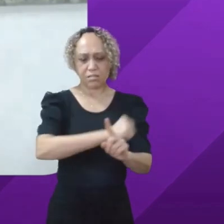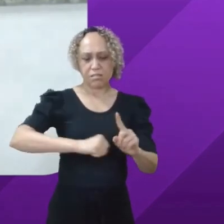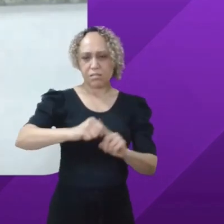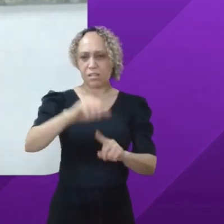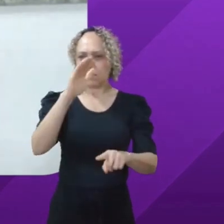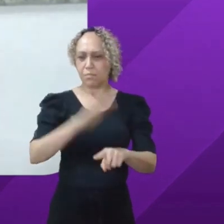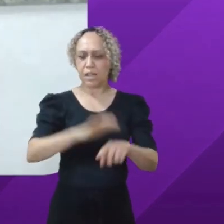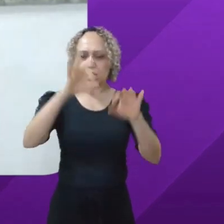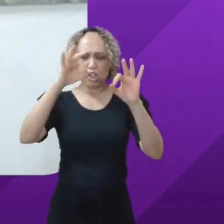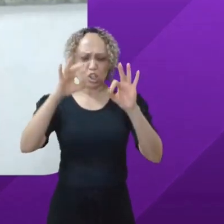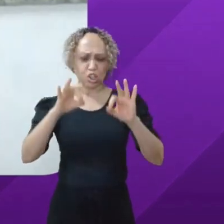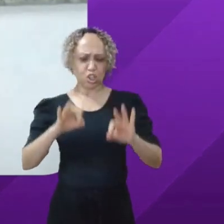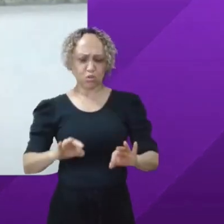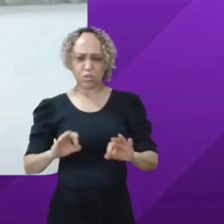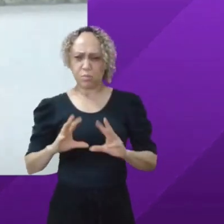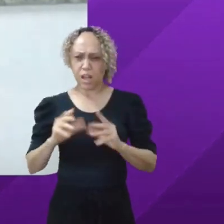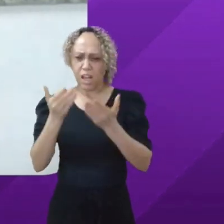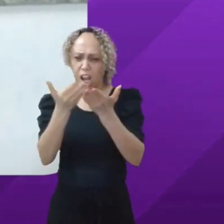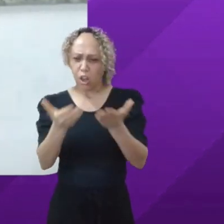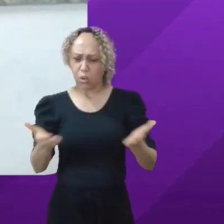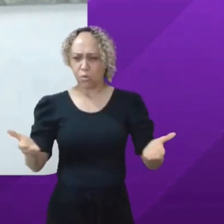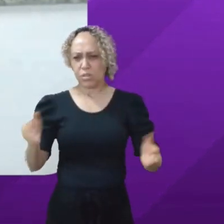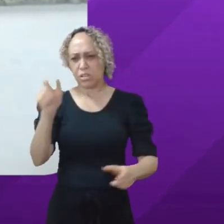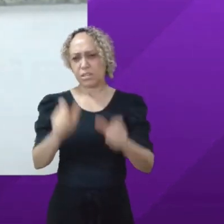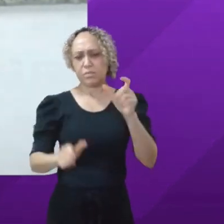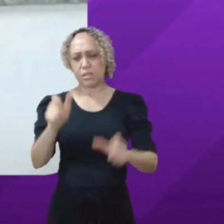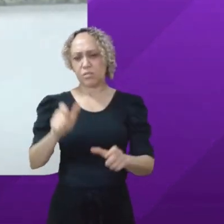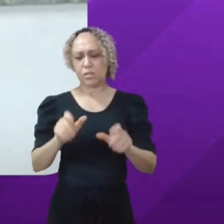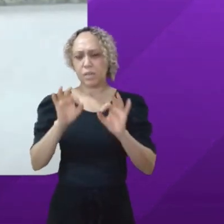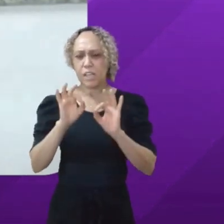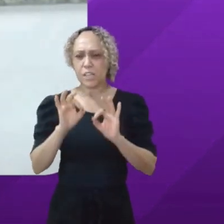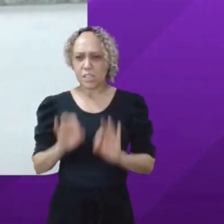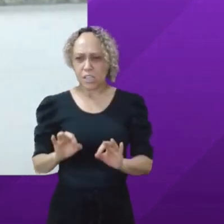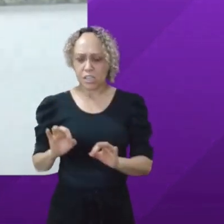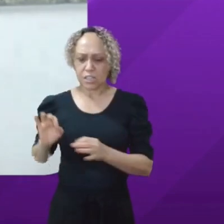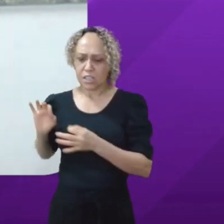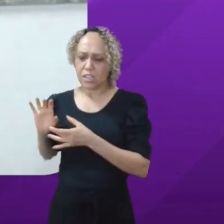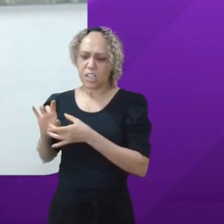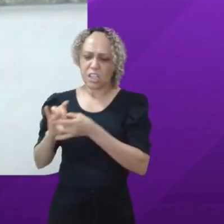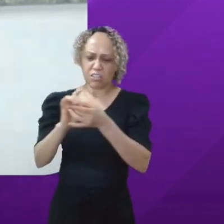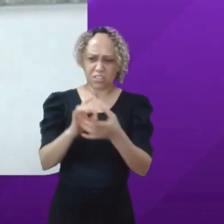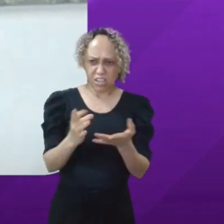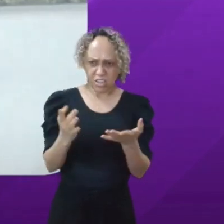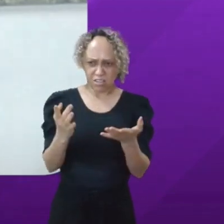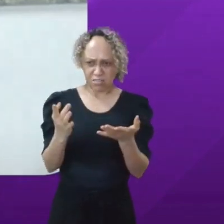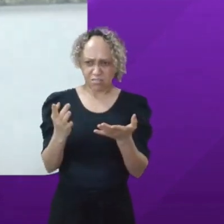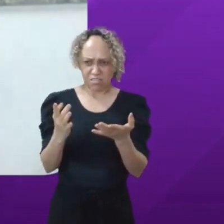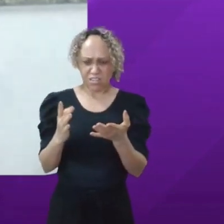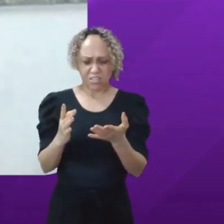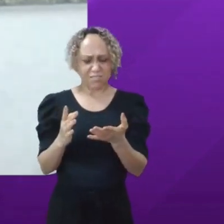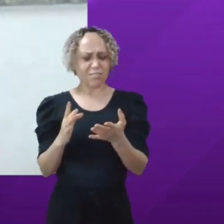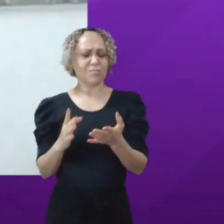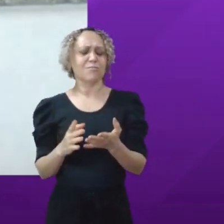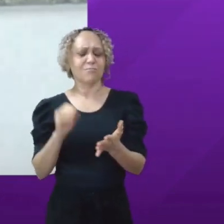para todas as pessoas, mais digna e que contextos de violação de direitos